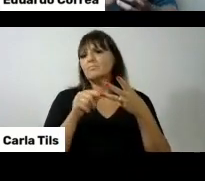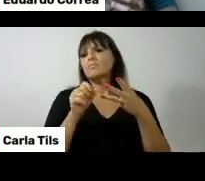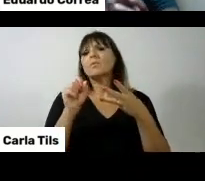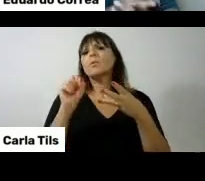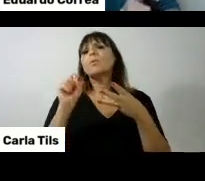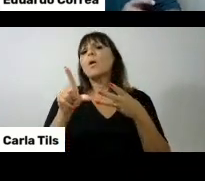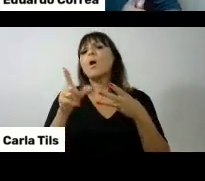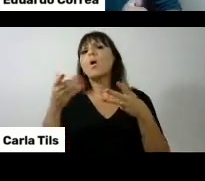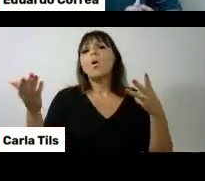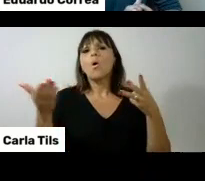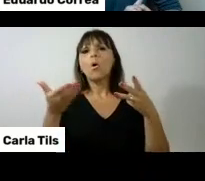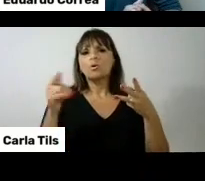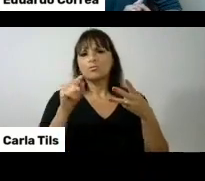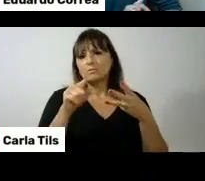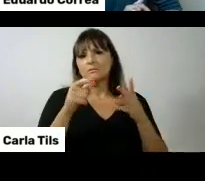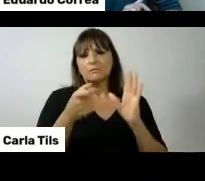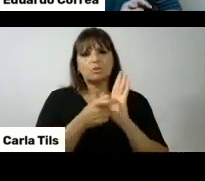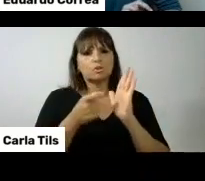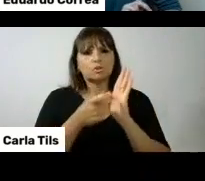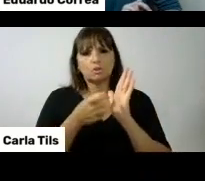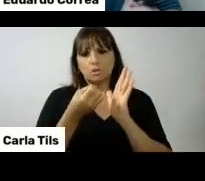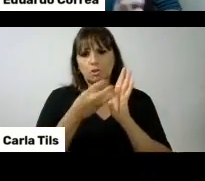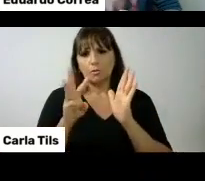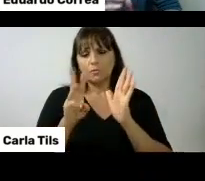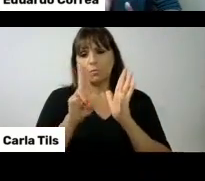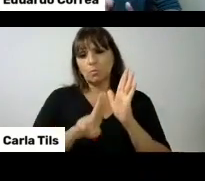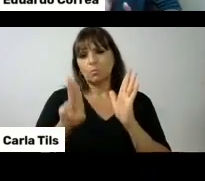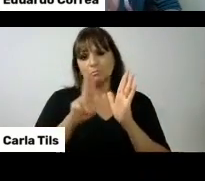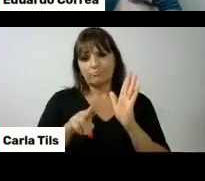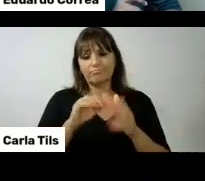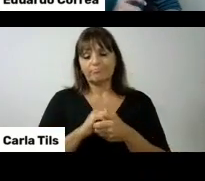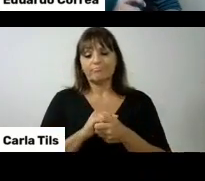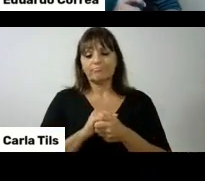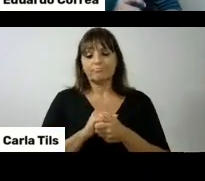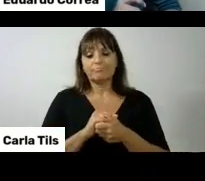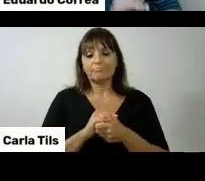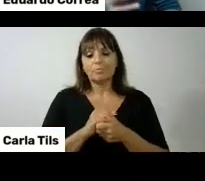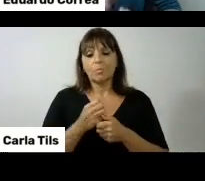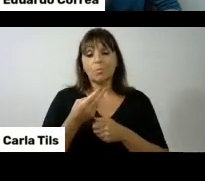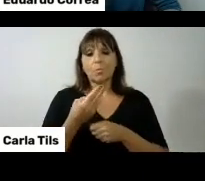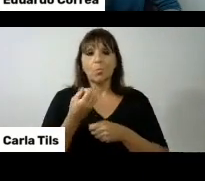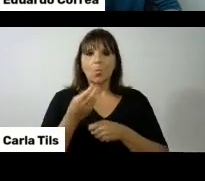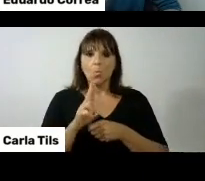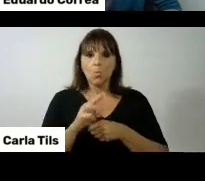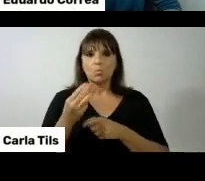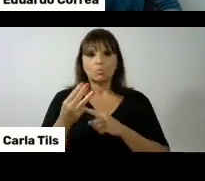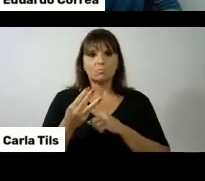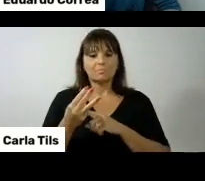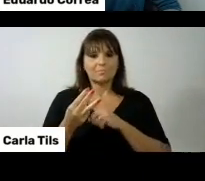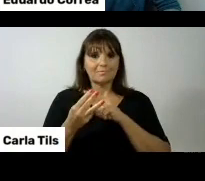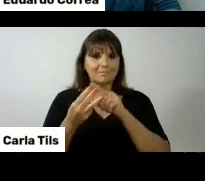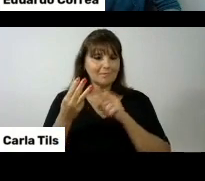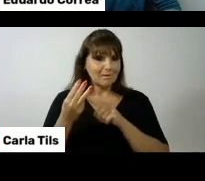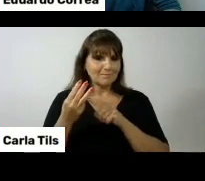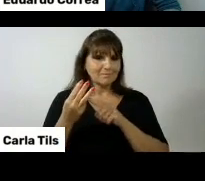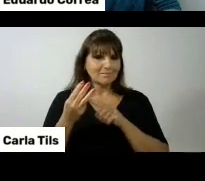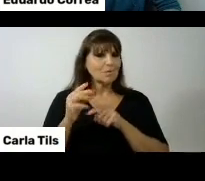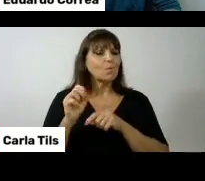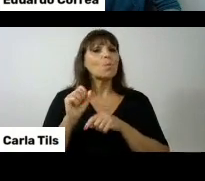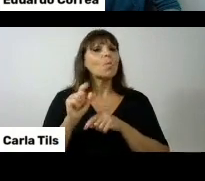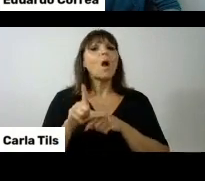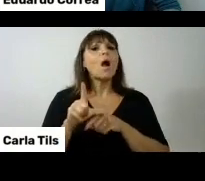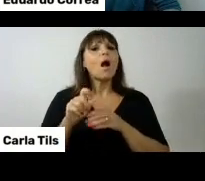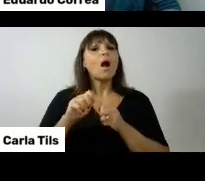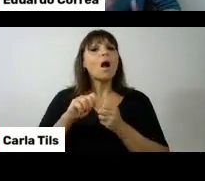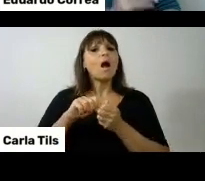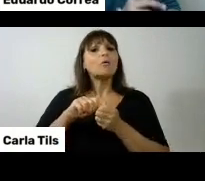hoje nos softwares que você utiliza? Ou ainda, nesses três, qual você se encaixa naquele